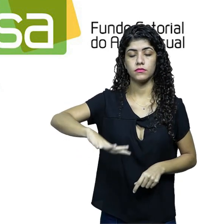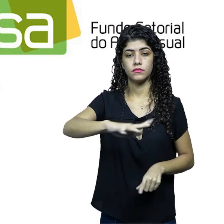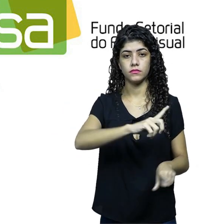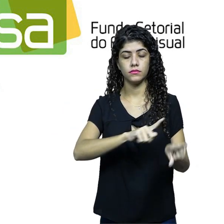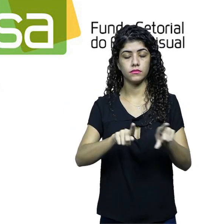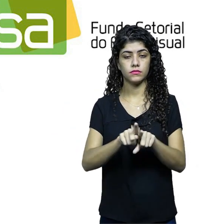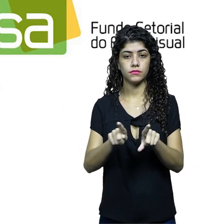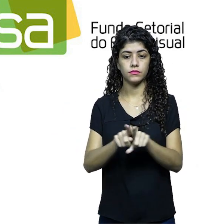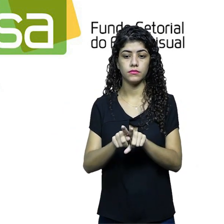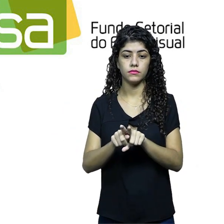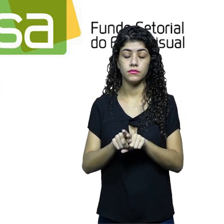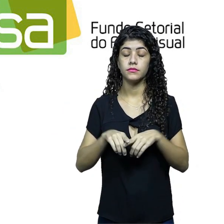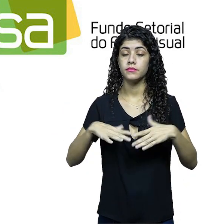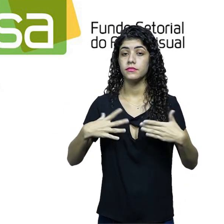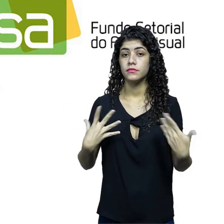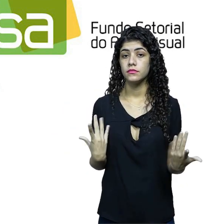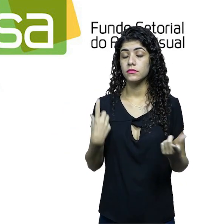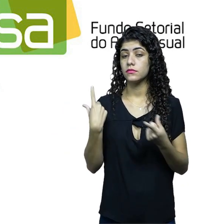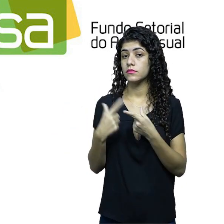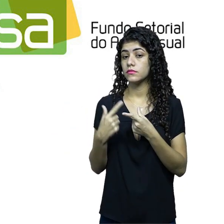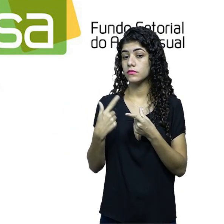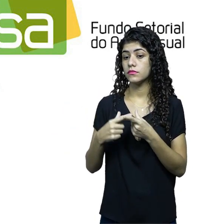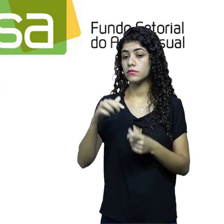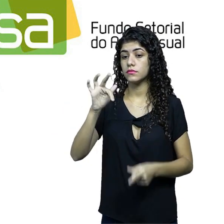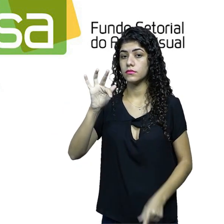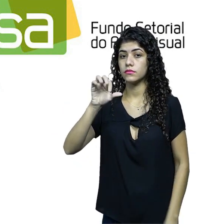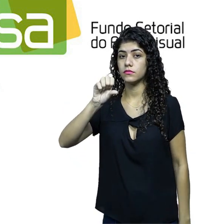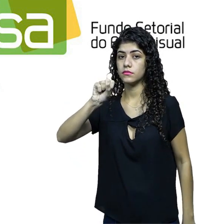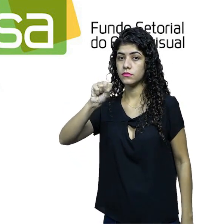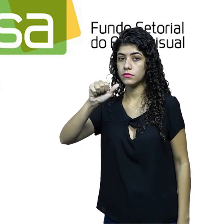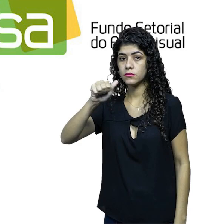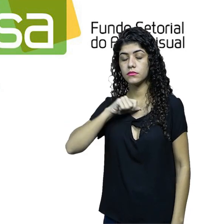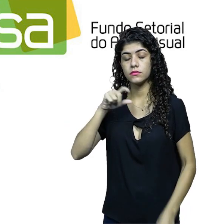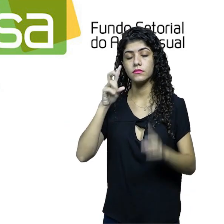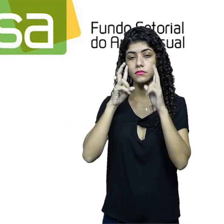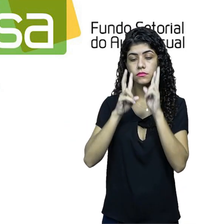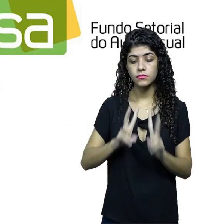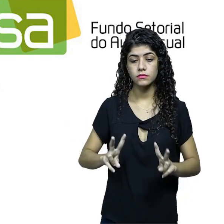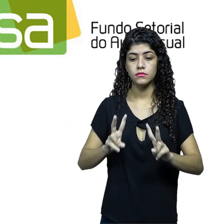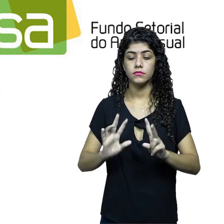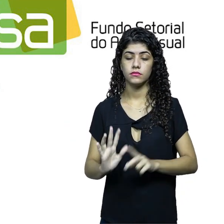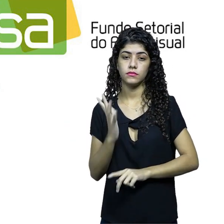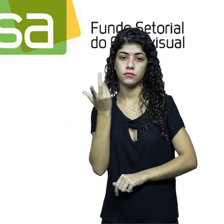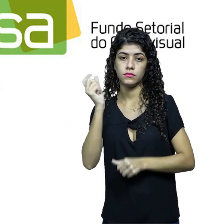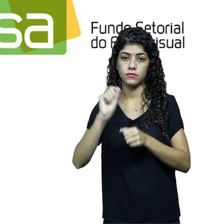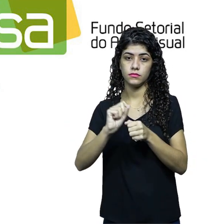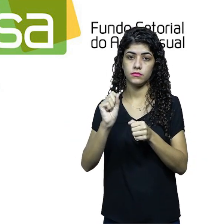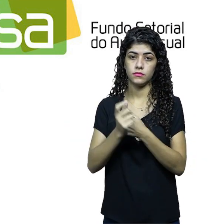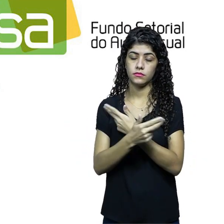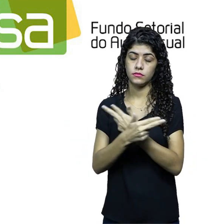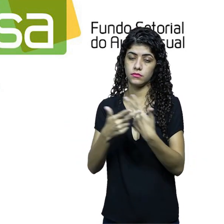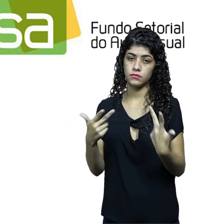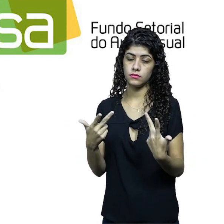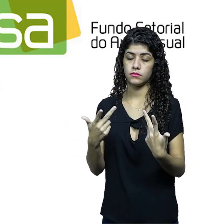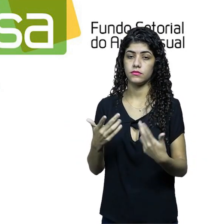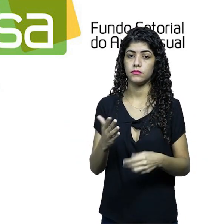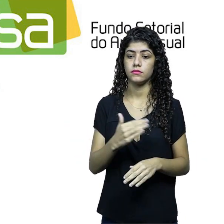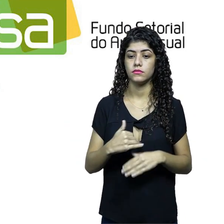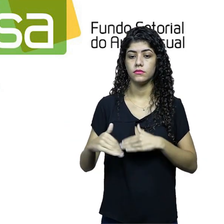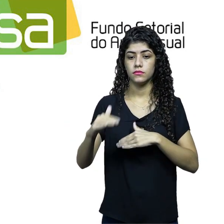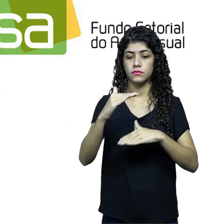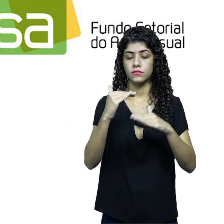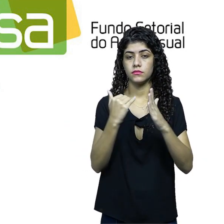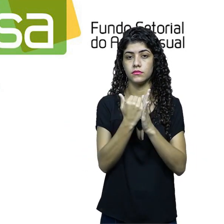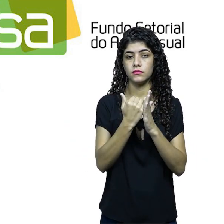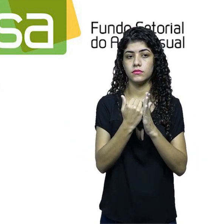à abrangência de sua atuação. Isto porque o FSA contempla atividades associadas aos diversos segmentos da